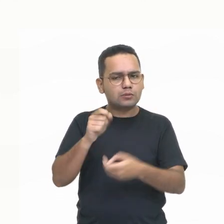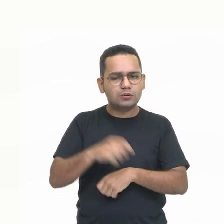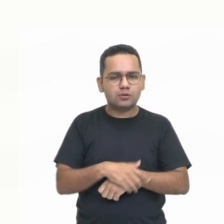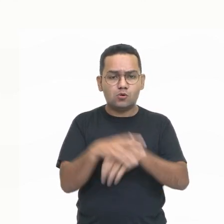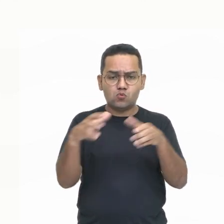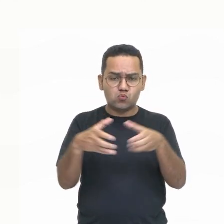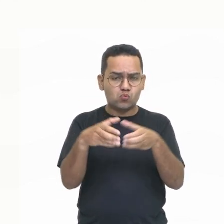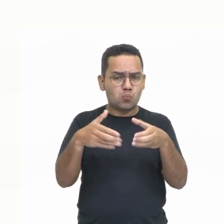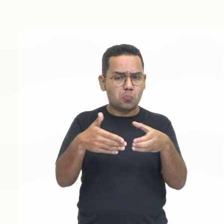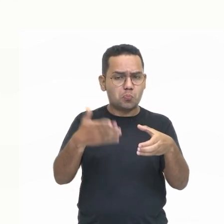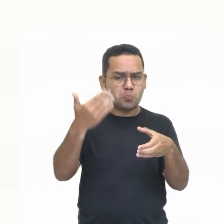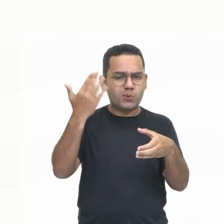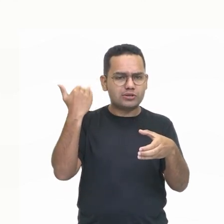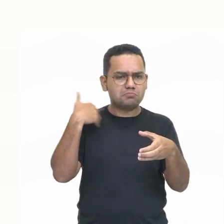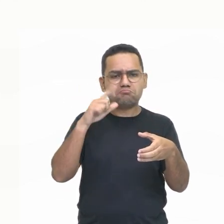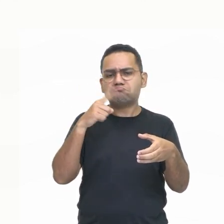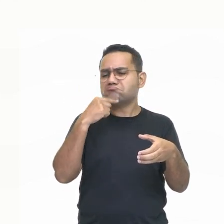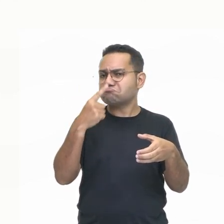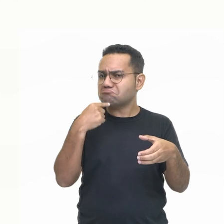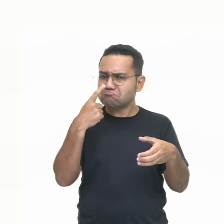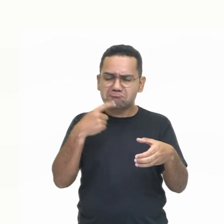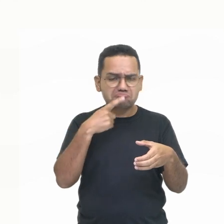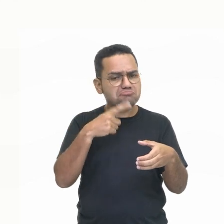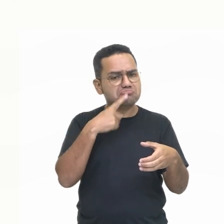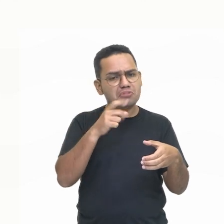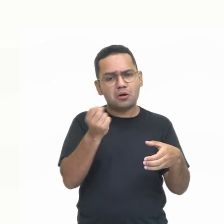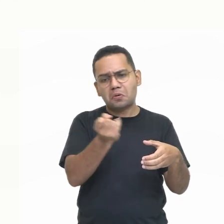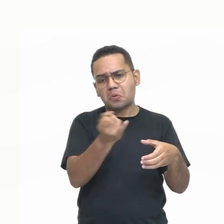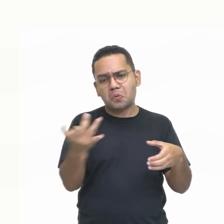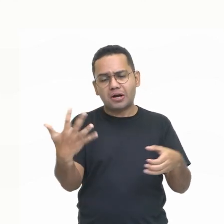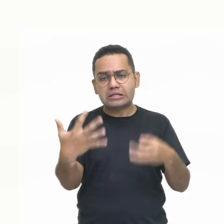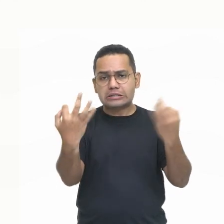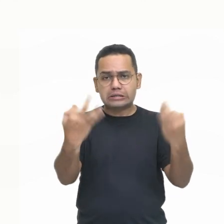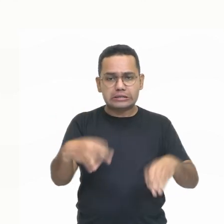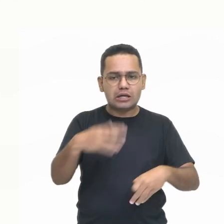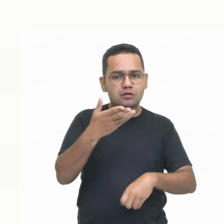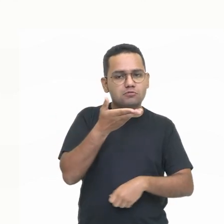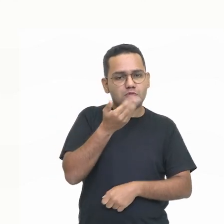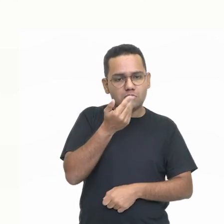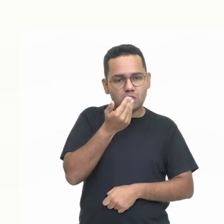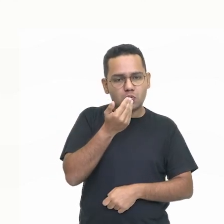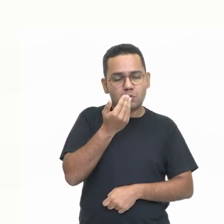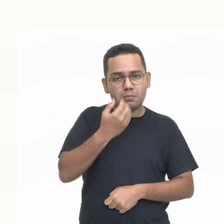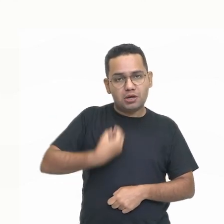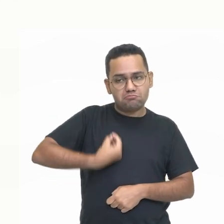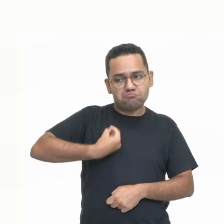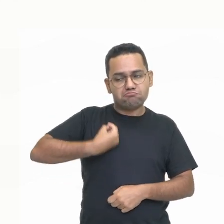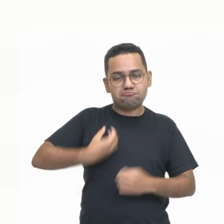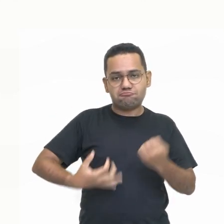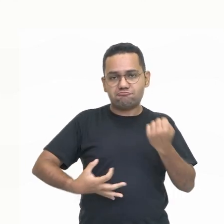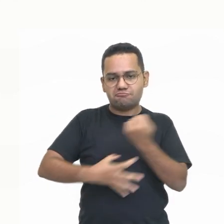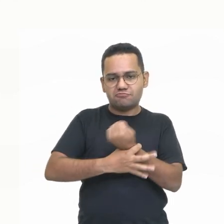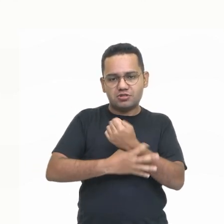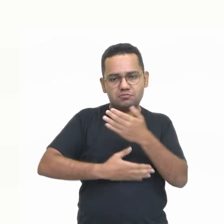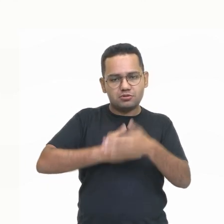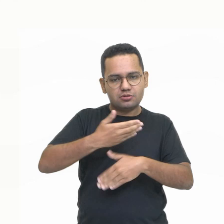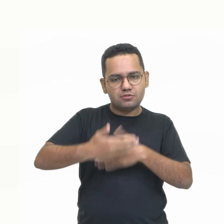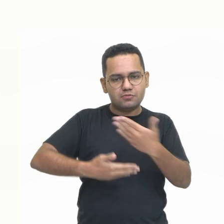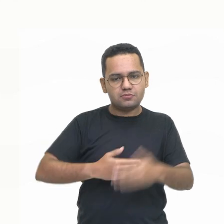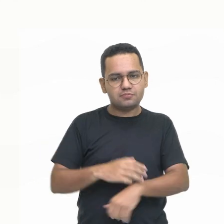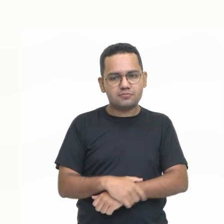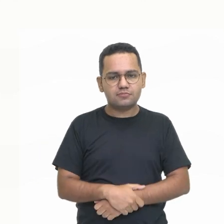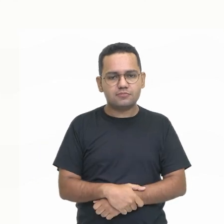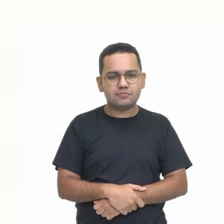organismos vivos provavelmente não conseguiriam obter a quantidade de alimento necessária para o seu